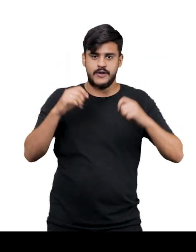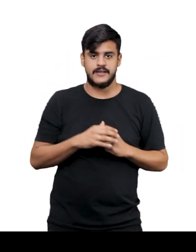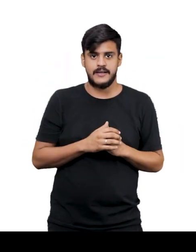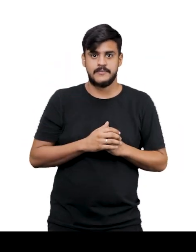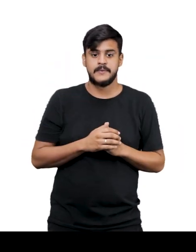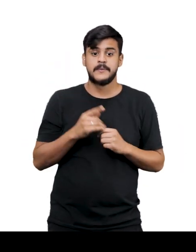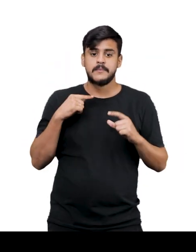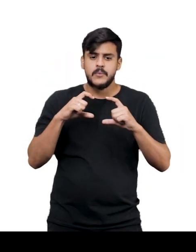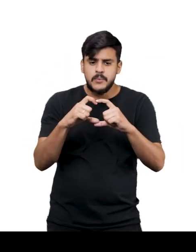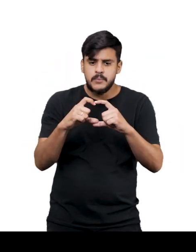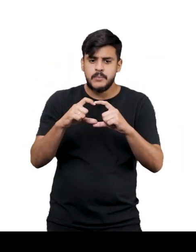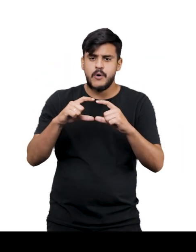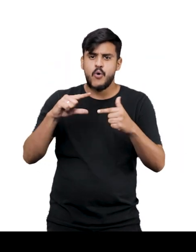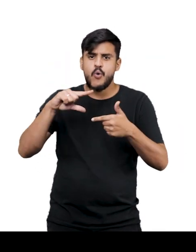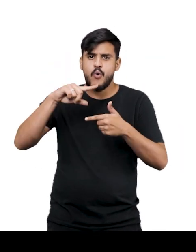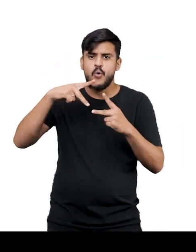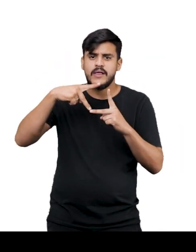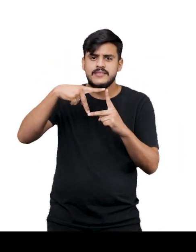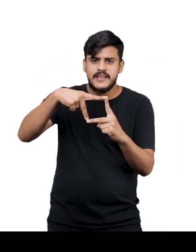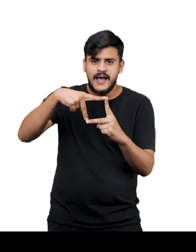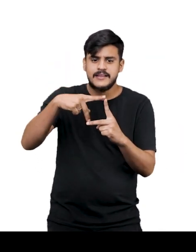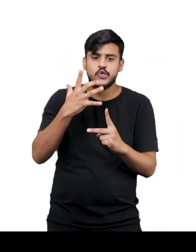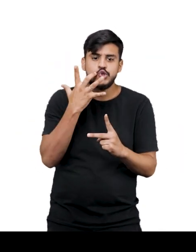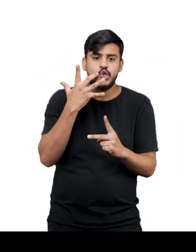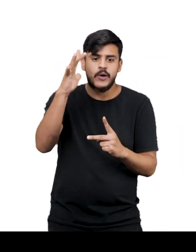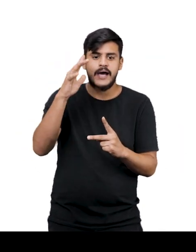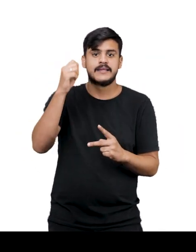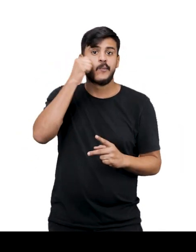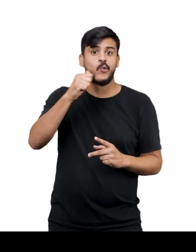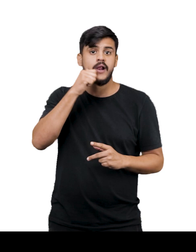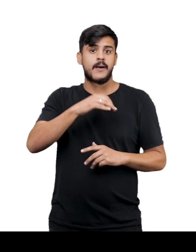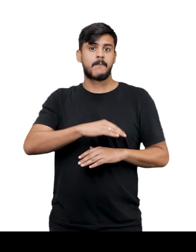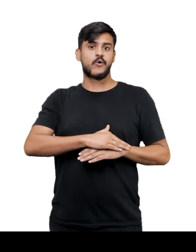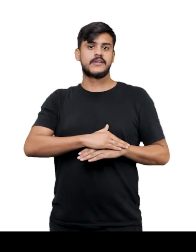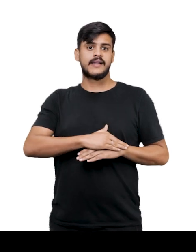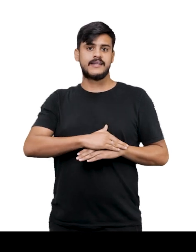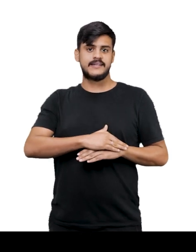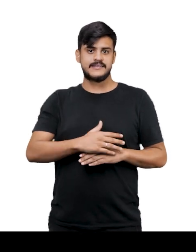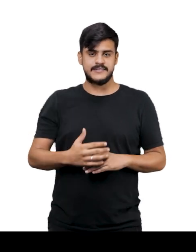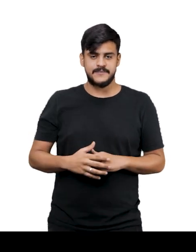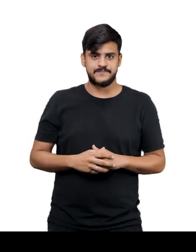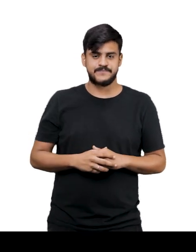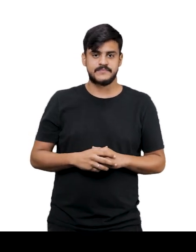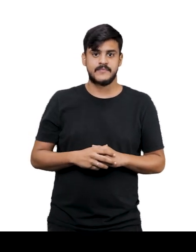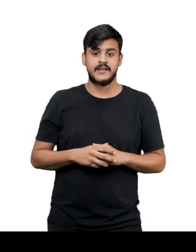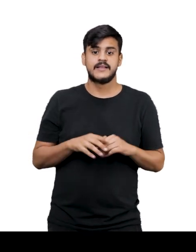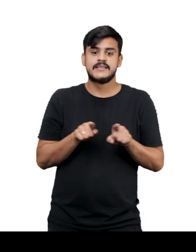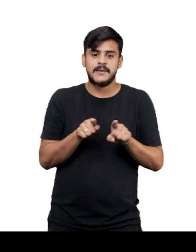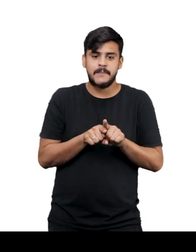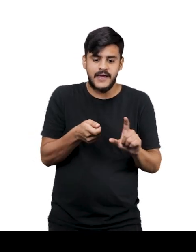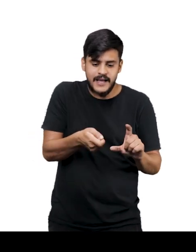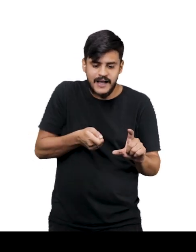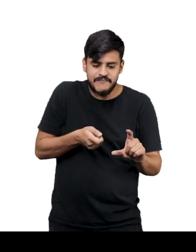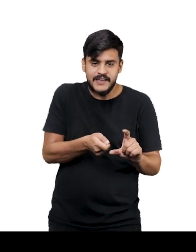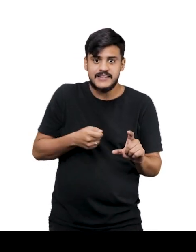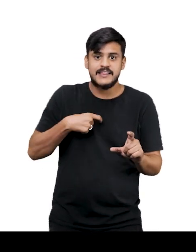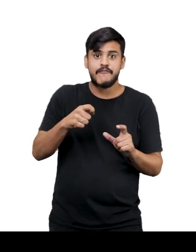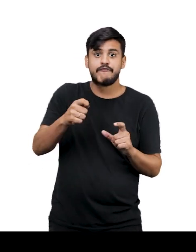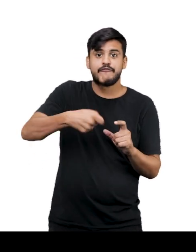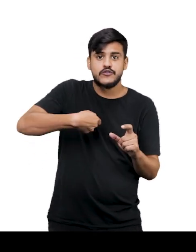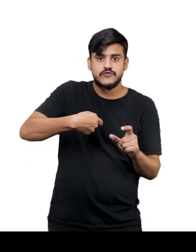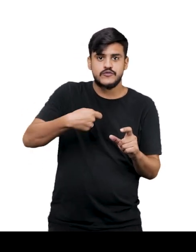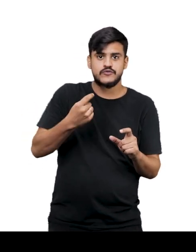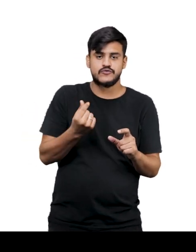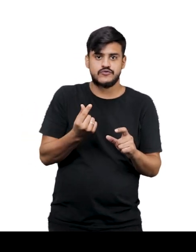porcelana de cartola, uma pequena peça quadrada dourada com uma imagem da Mona Lisa de Leonardo da Vinci, com